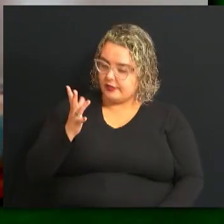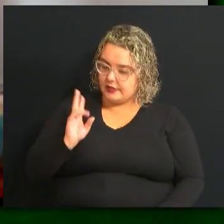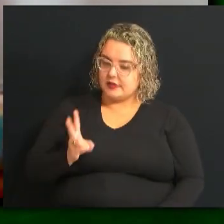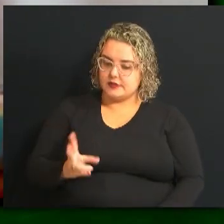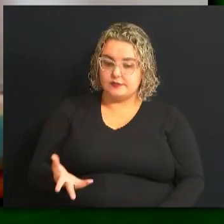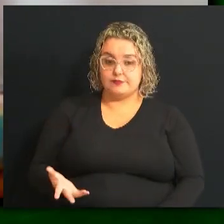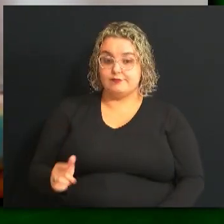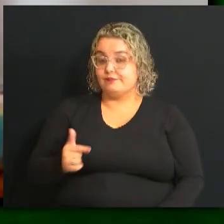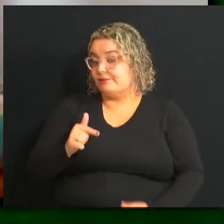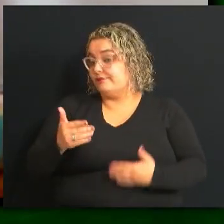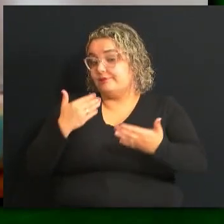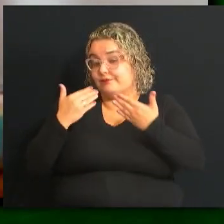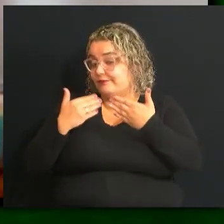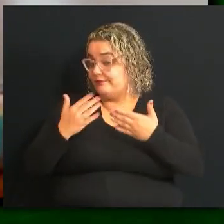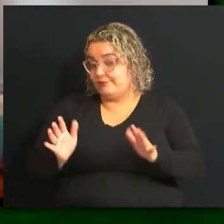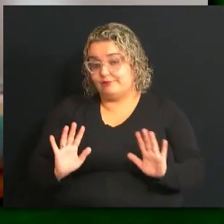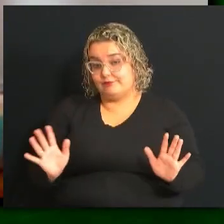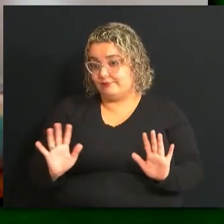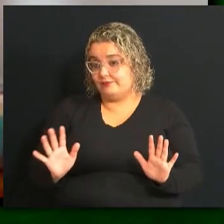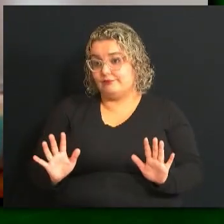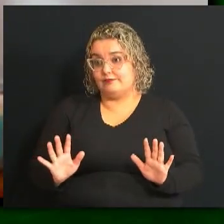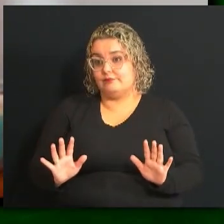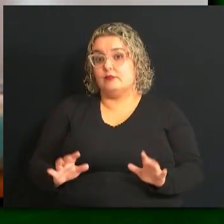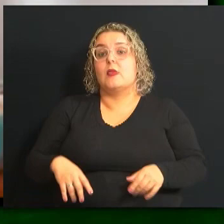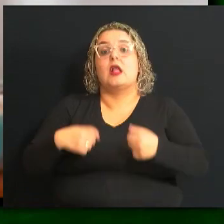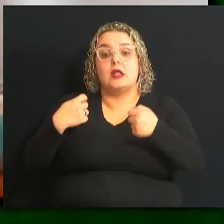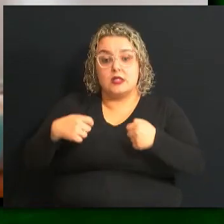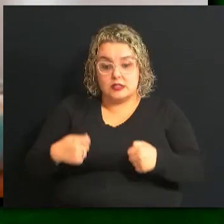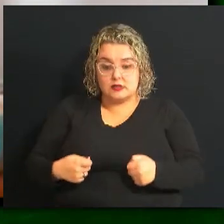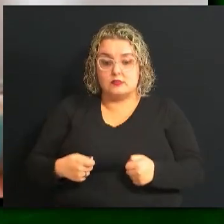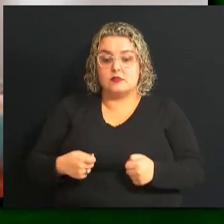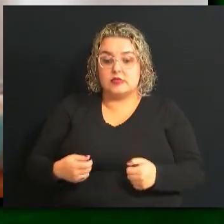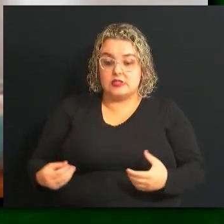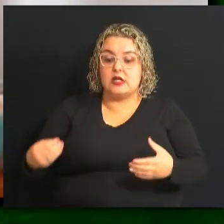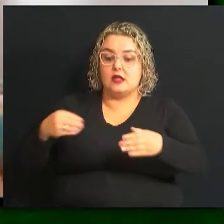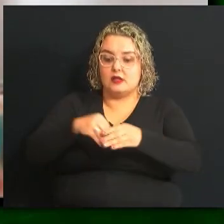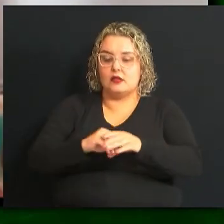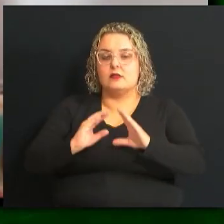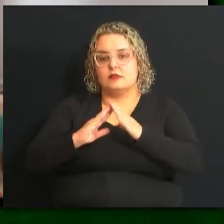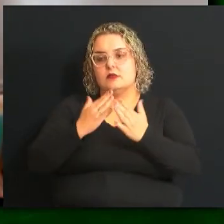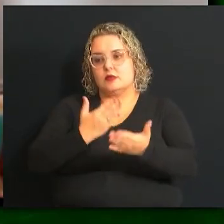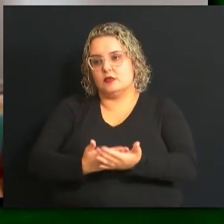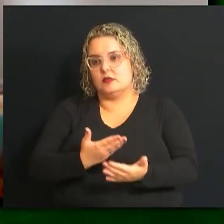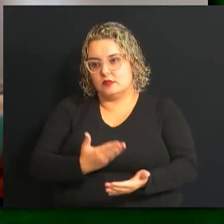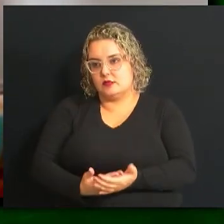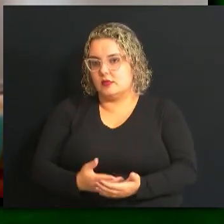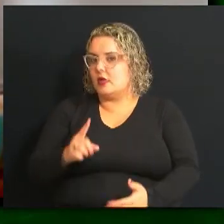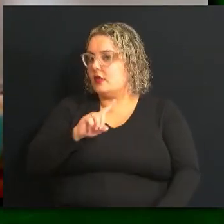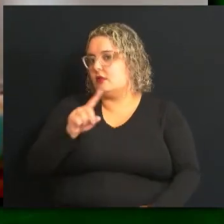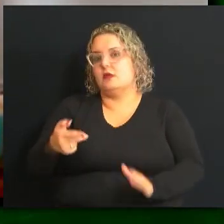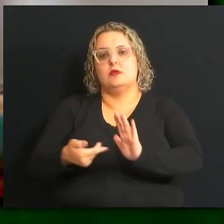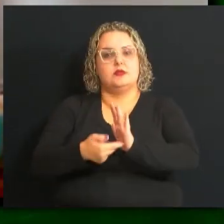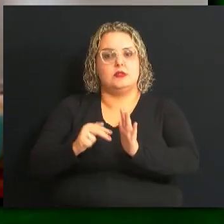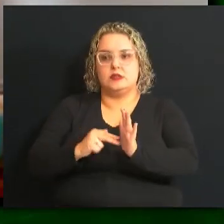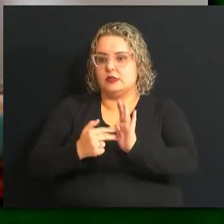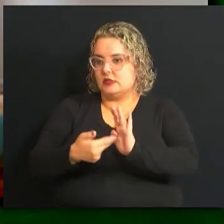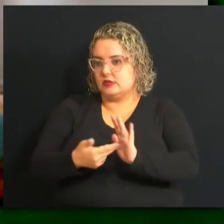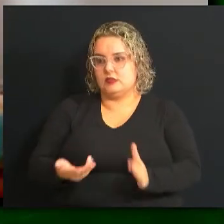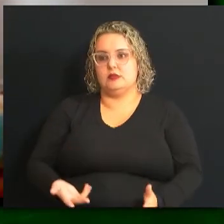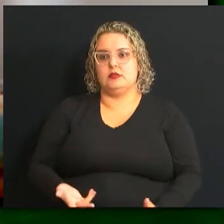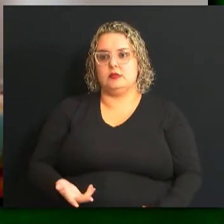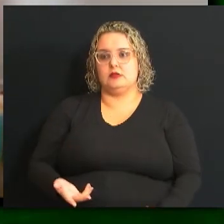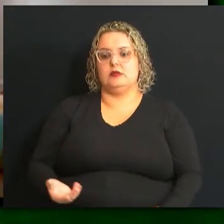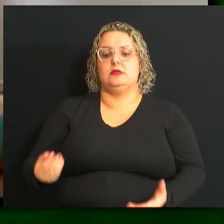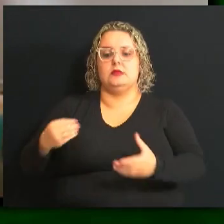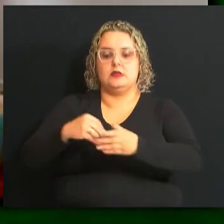conversa, sabe? Eles têm que estar na escola. Isso não significa que eles têm que estar na escola, e